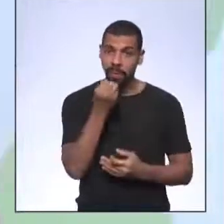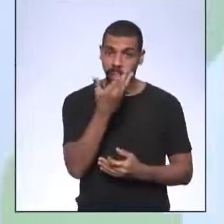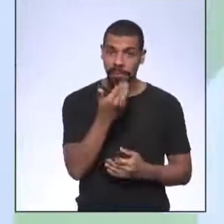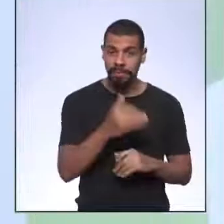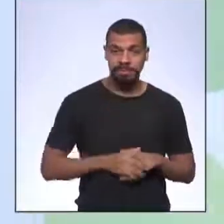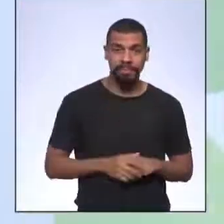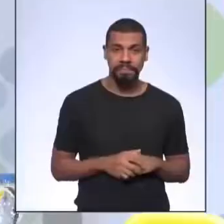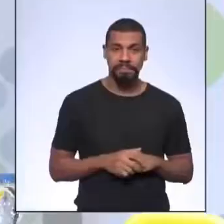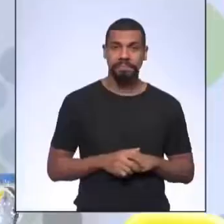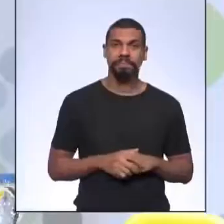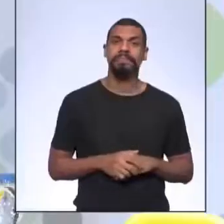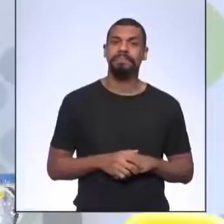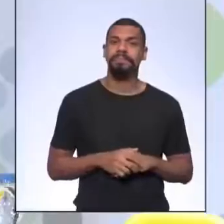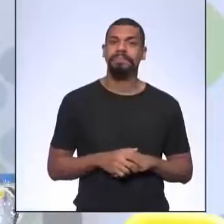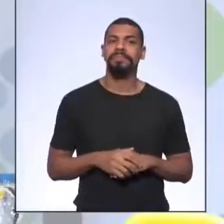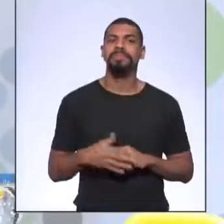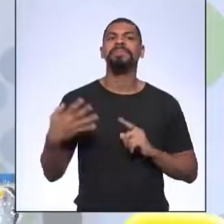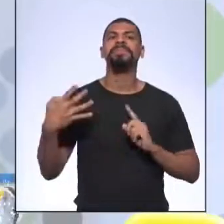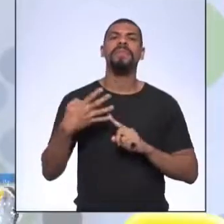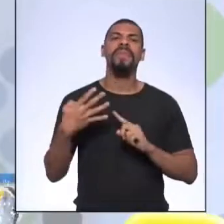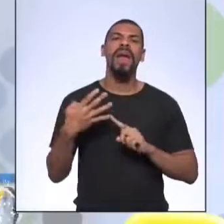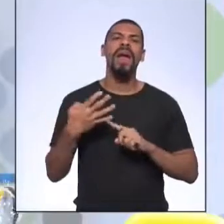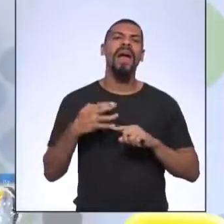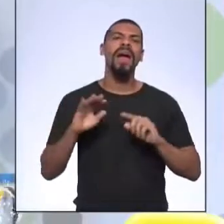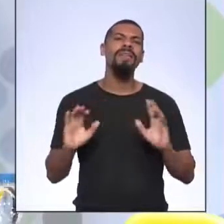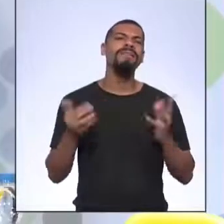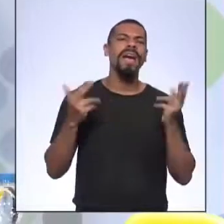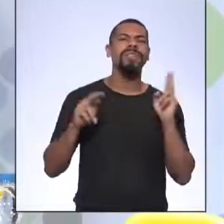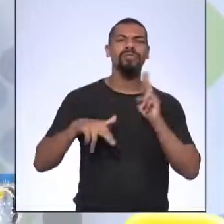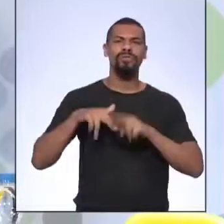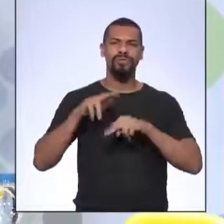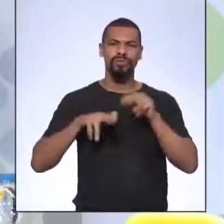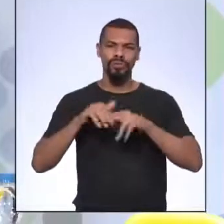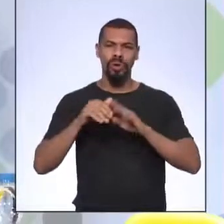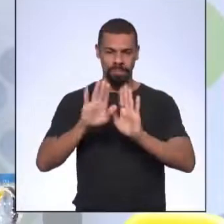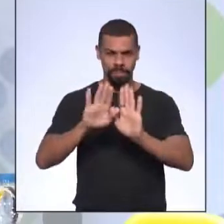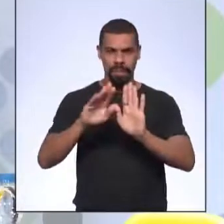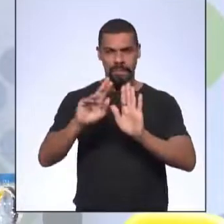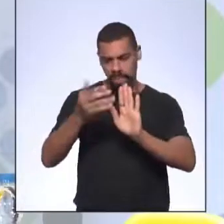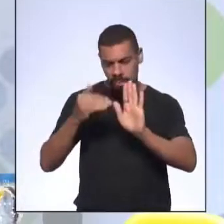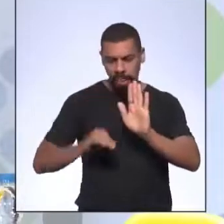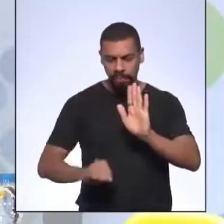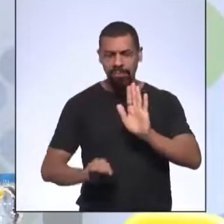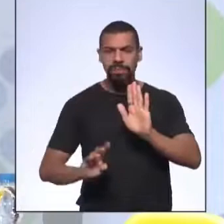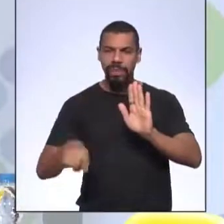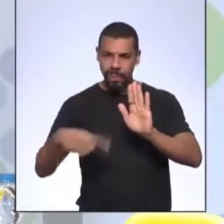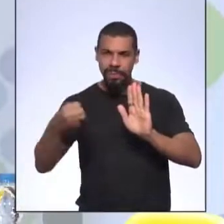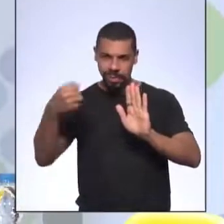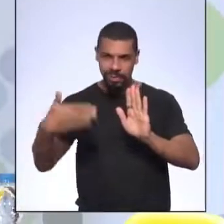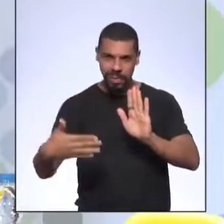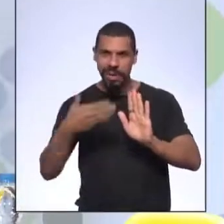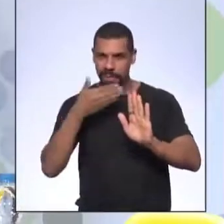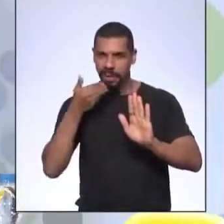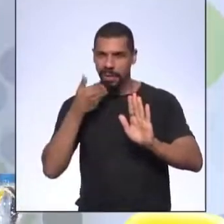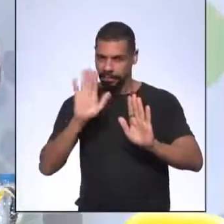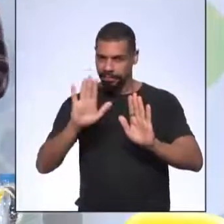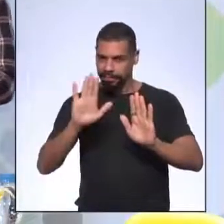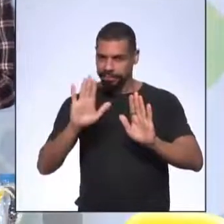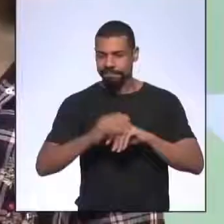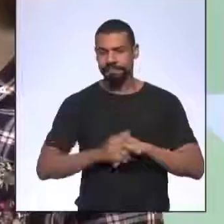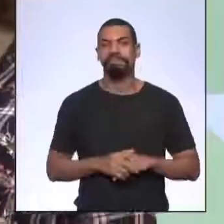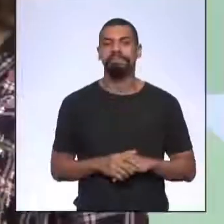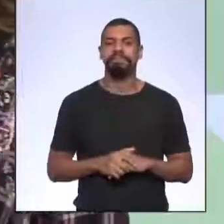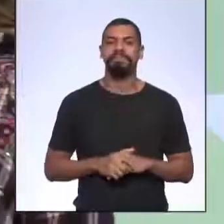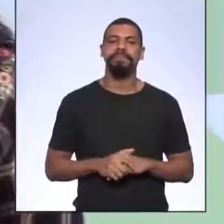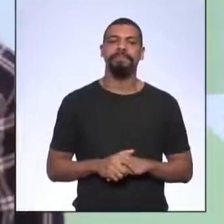tá agora as festas juninas a festa tem até vou deixar por último né porque a gente vai falar um pouquinho mais